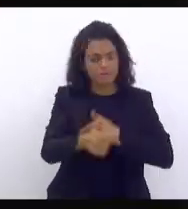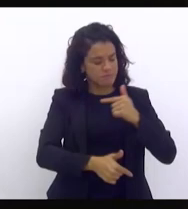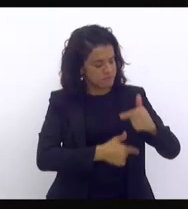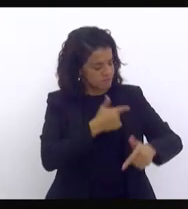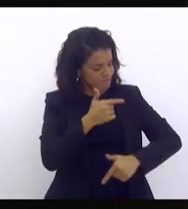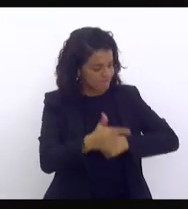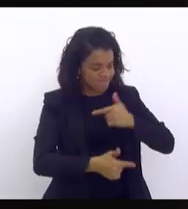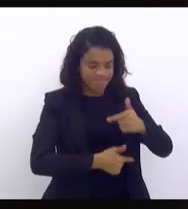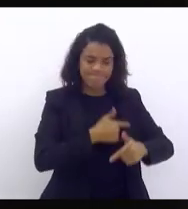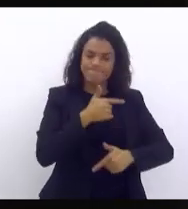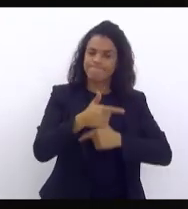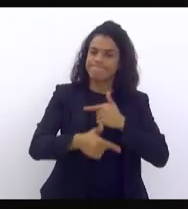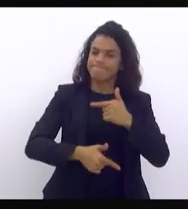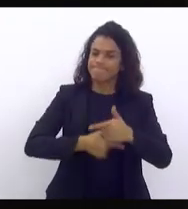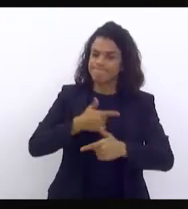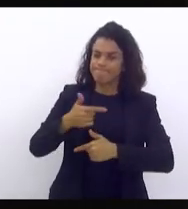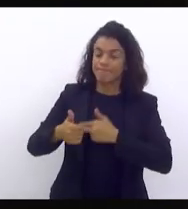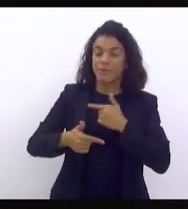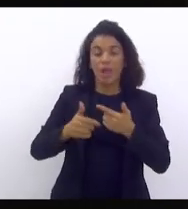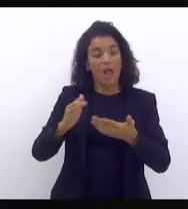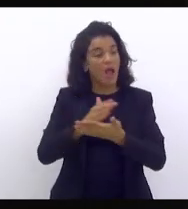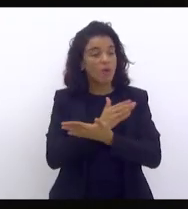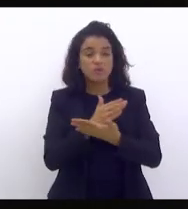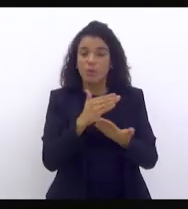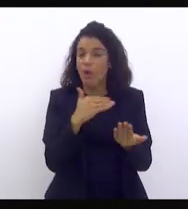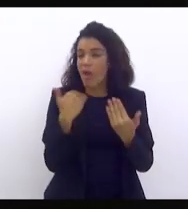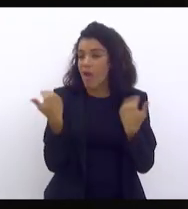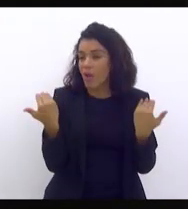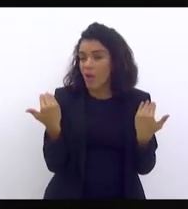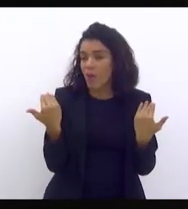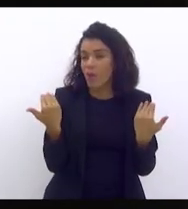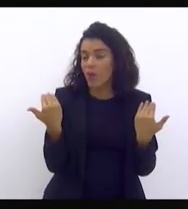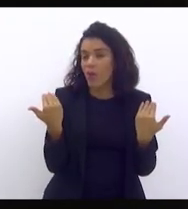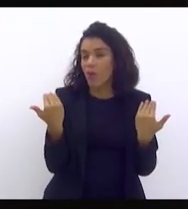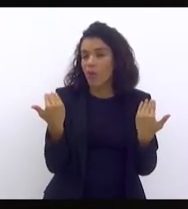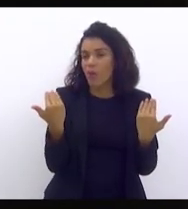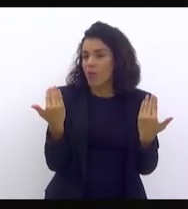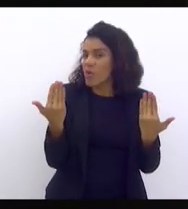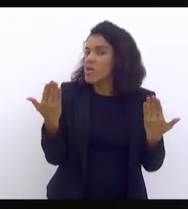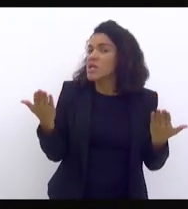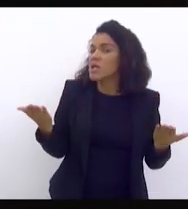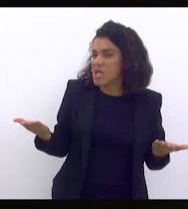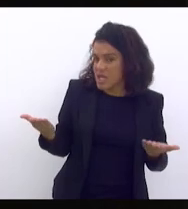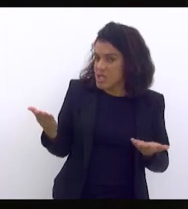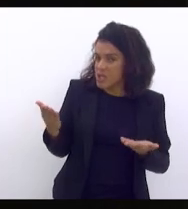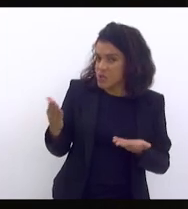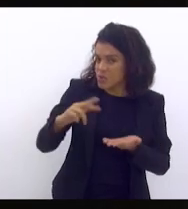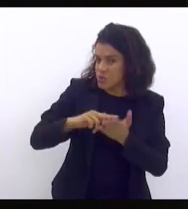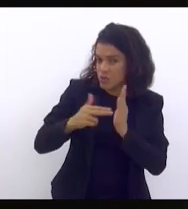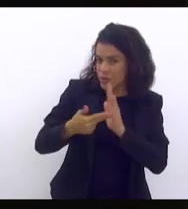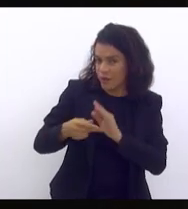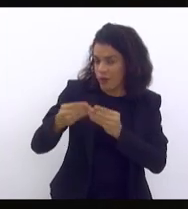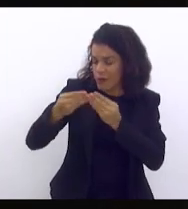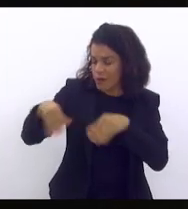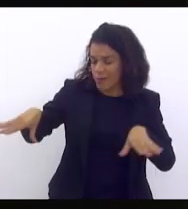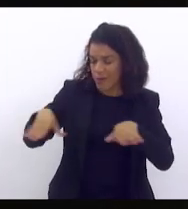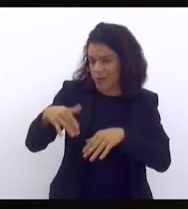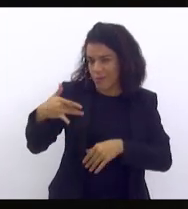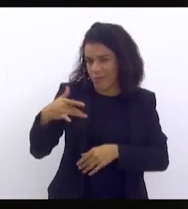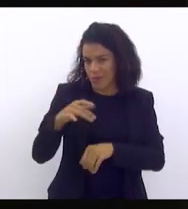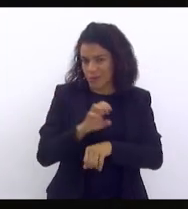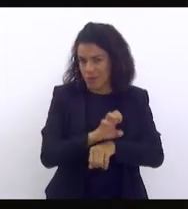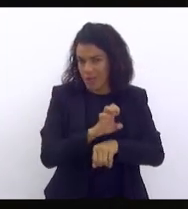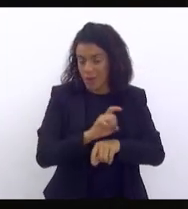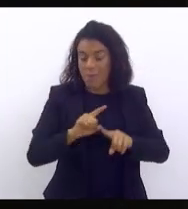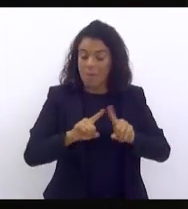trabalhando e fazendo enfrentamento. E alguns perderam a vida. Isso não deu despesa ao Estado, mas deu despesa à